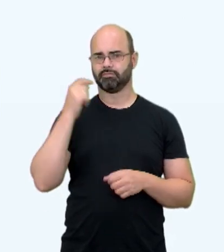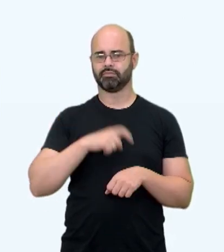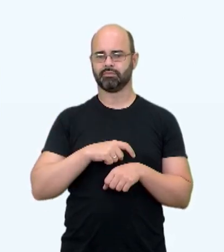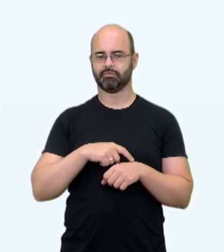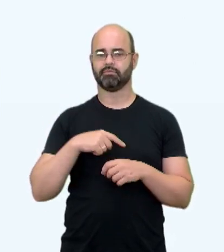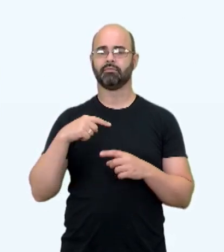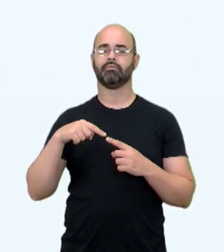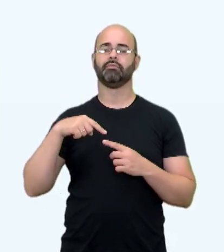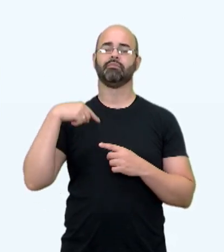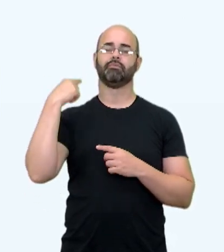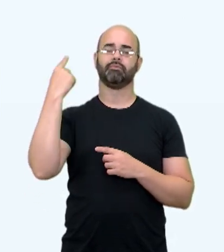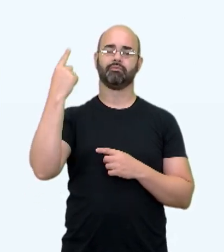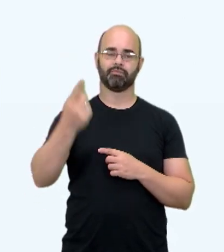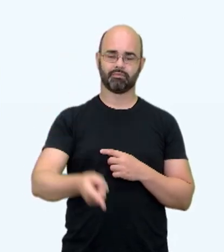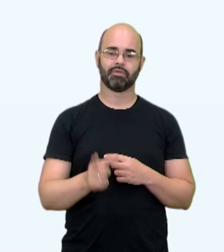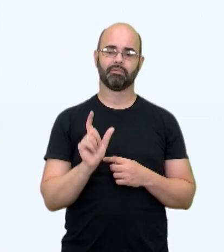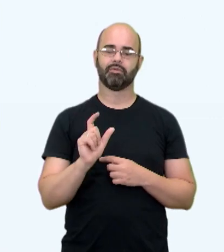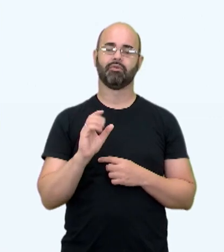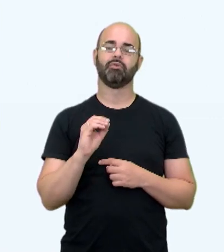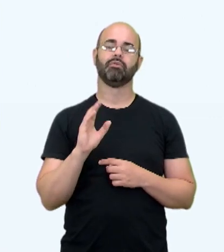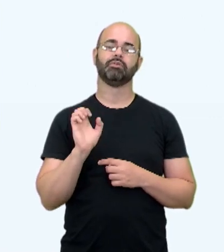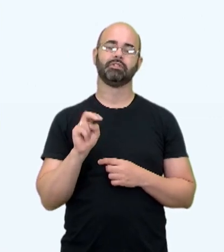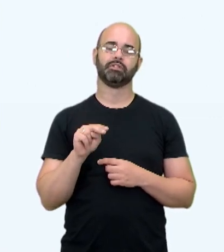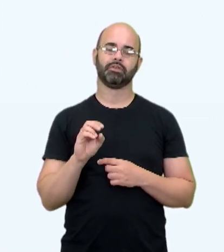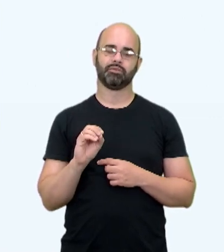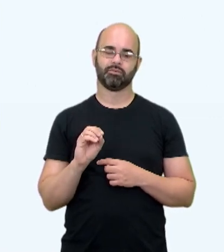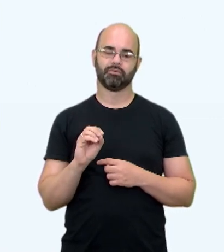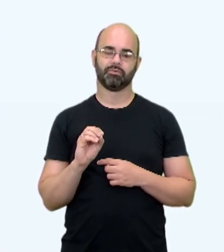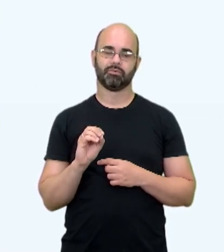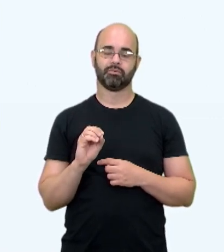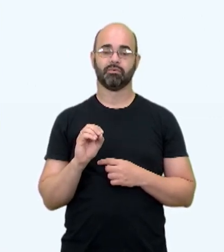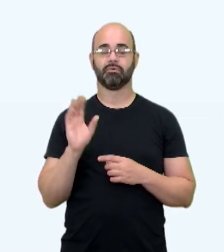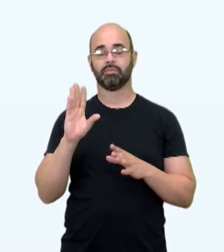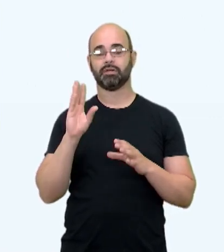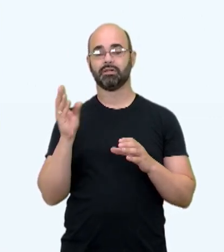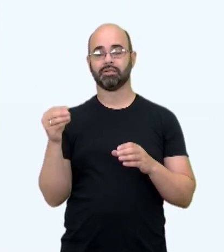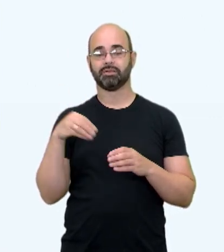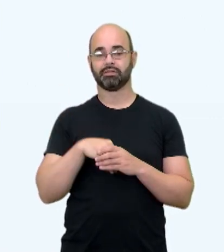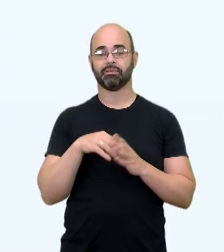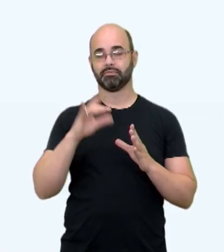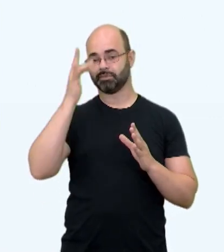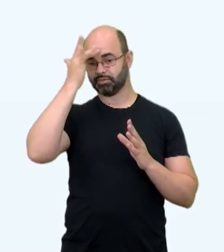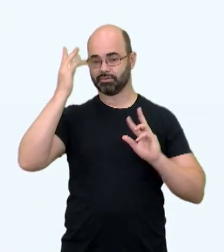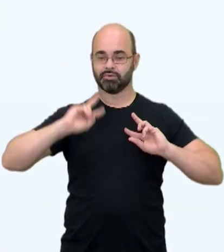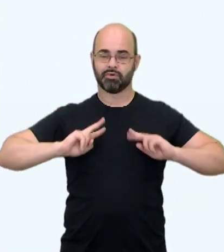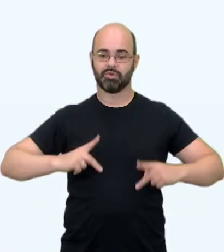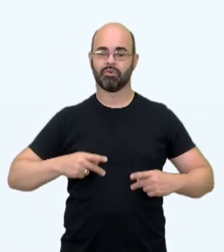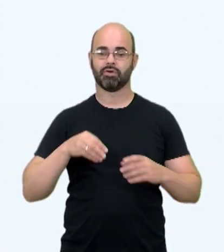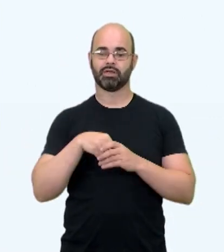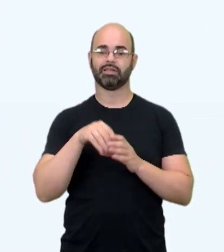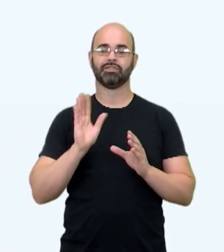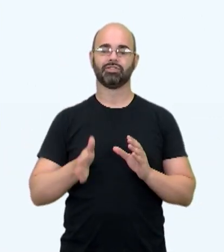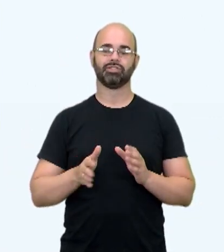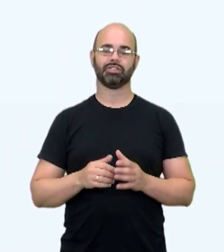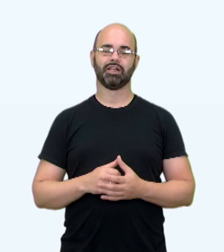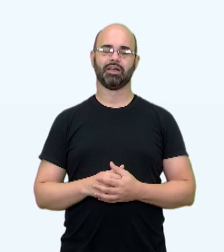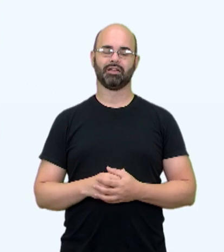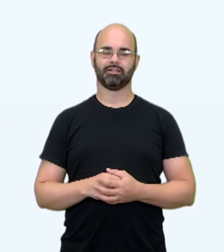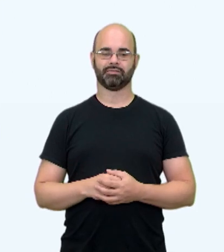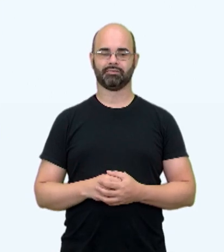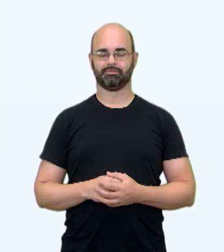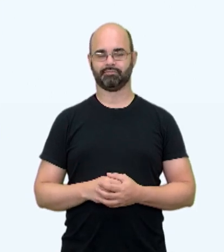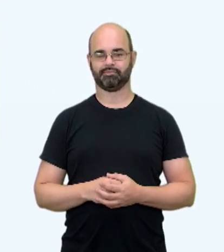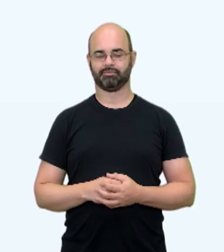mudou o nome para Holoceno. E nessa definição de Holoceno já estava implícito a presença humana, né? Então, o que a gente